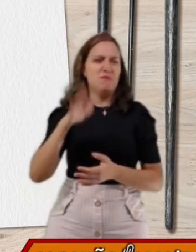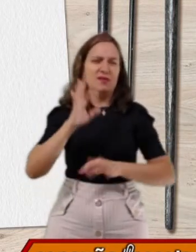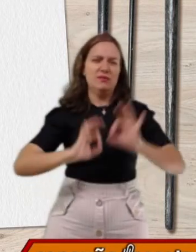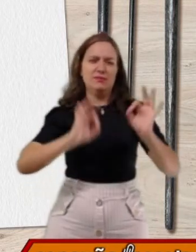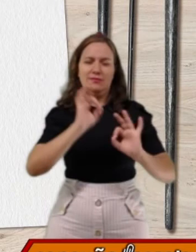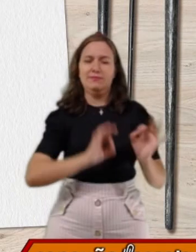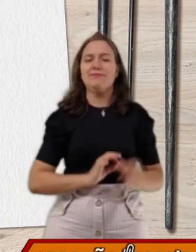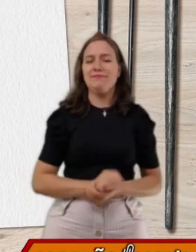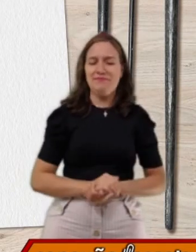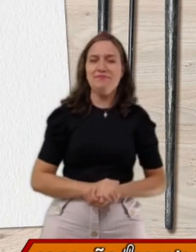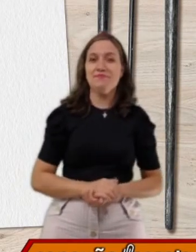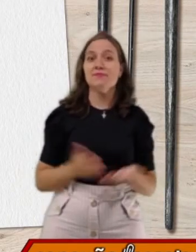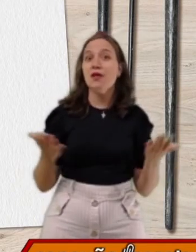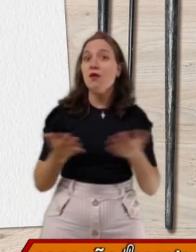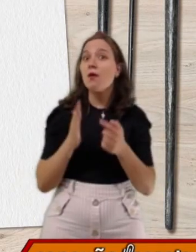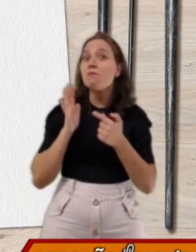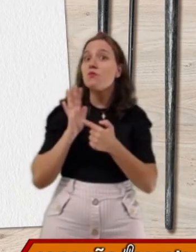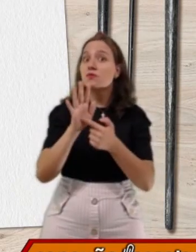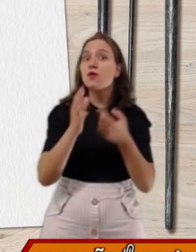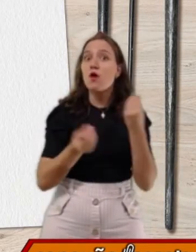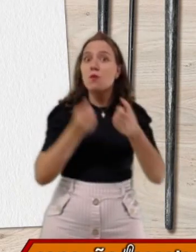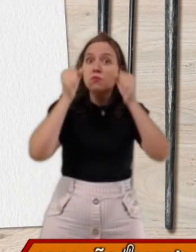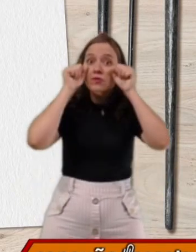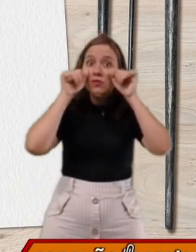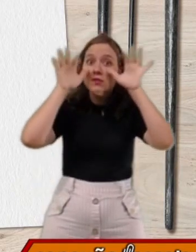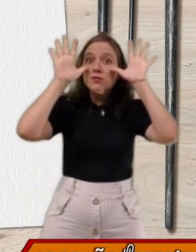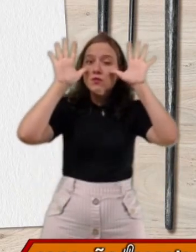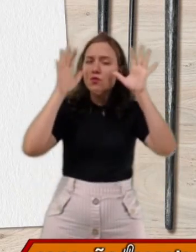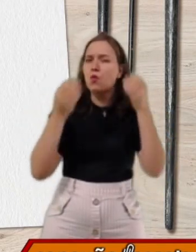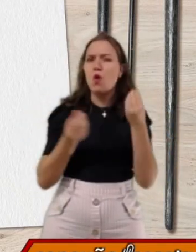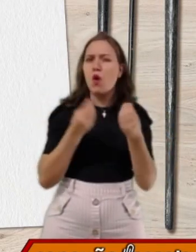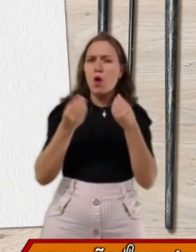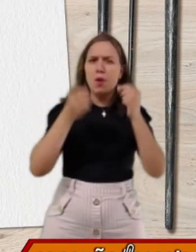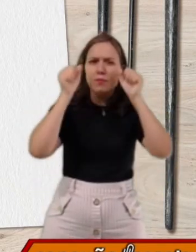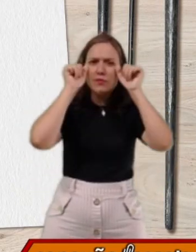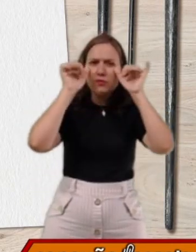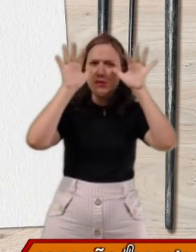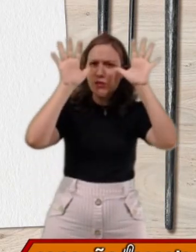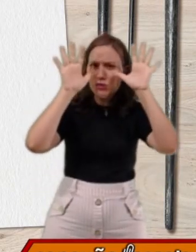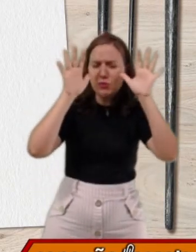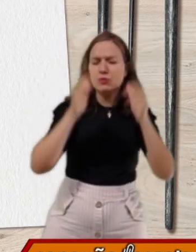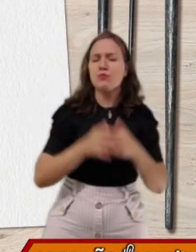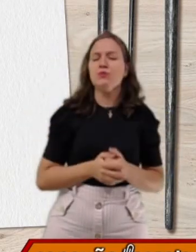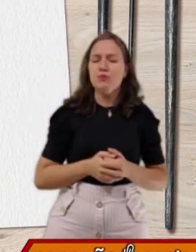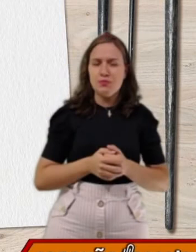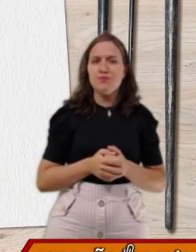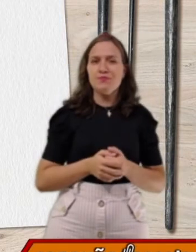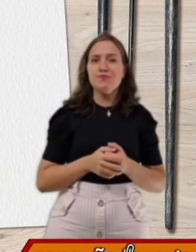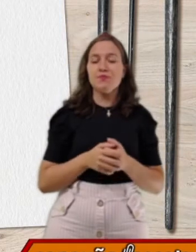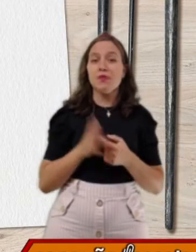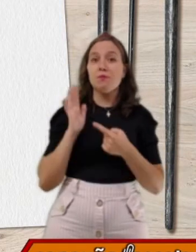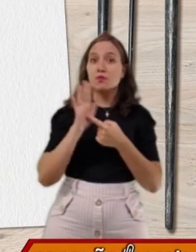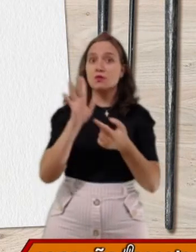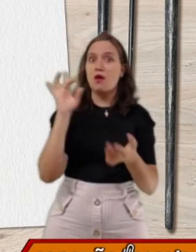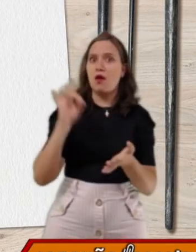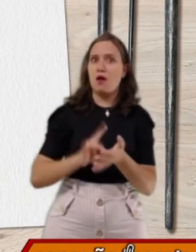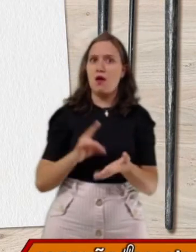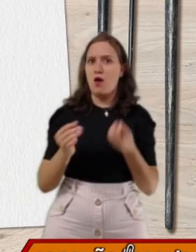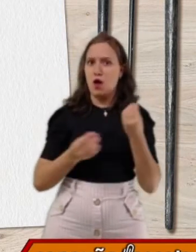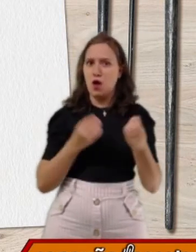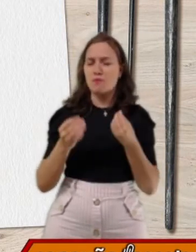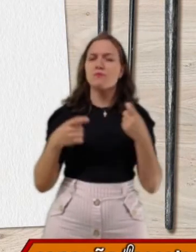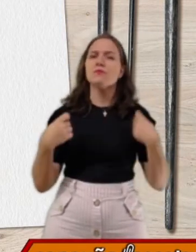e agora eu vou mostrar para você ou cílios gente como é que eu faço cedo até para mostrar a realidade eu preciso fazer ó